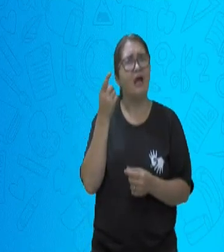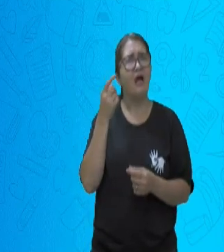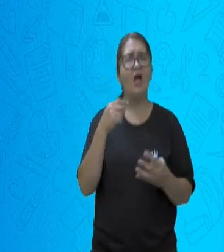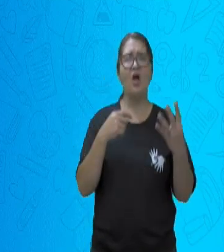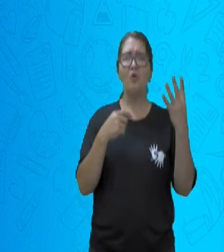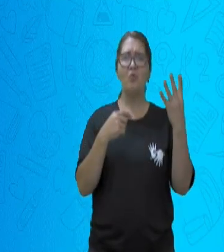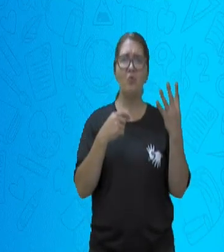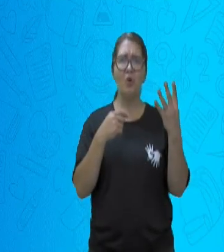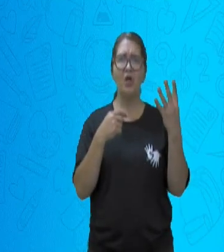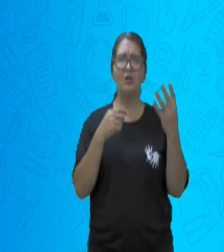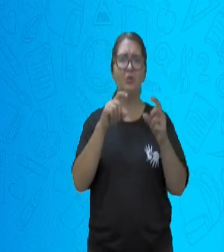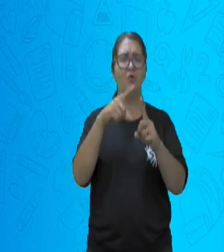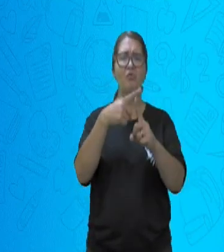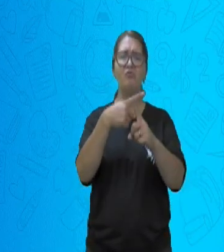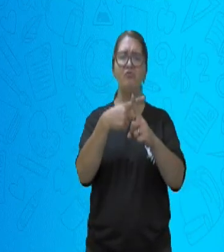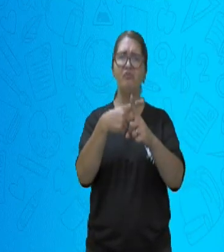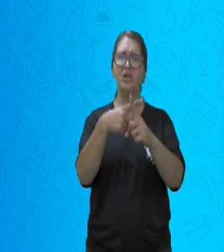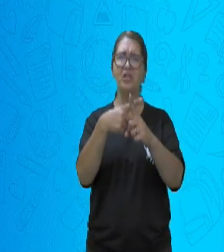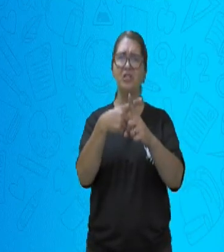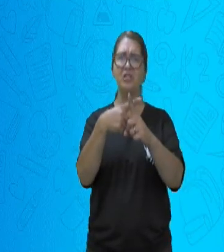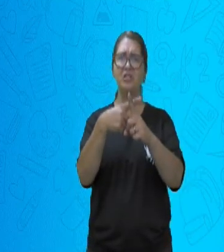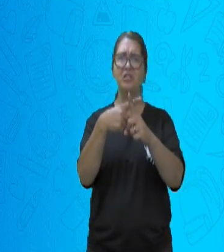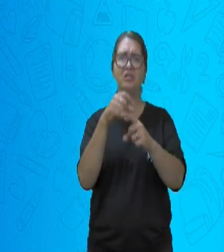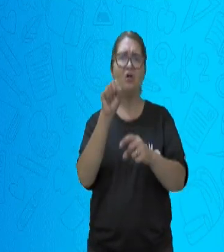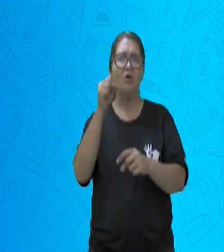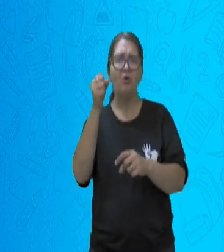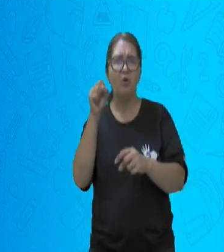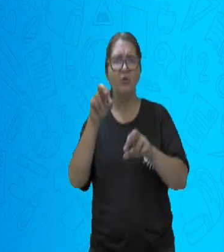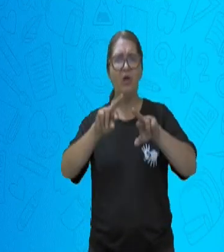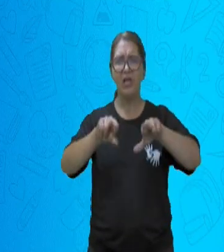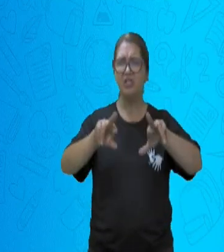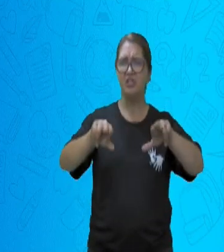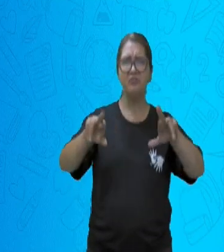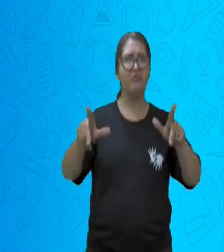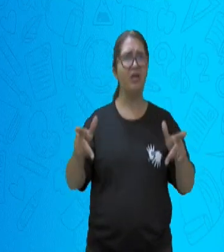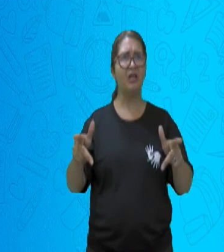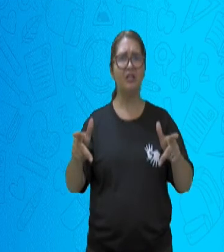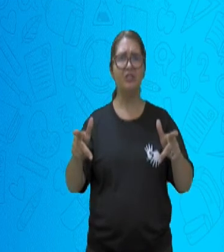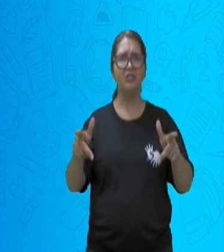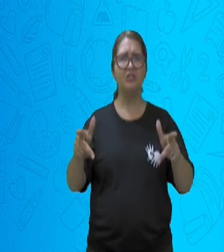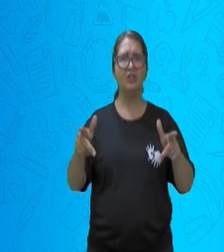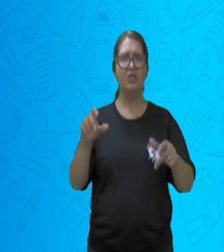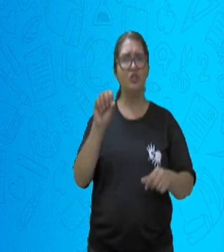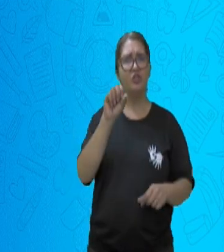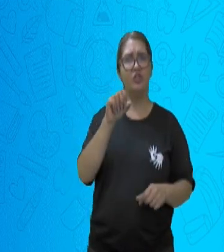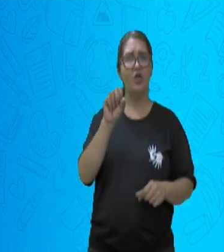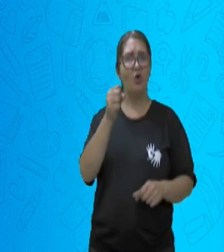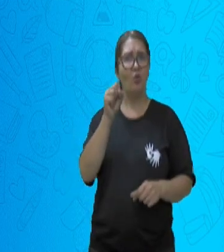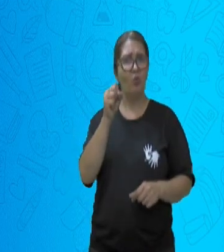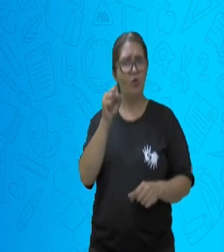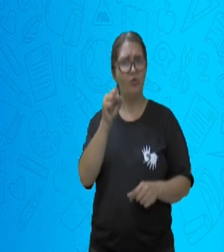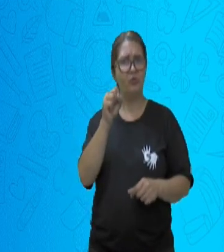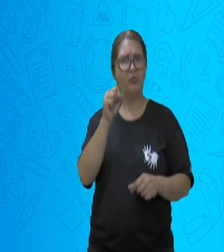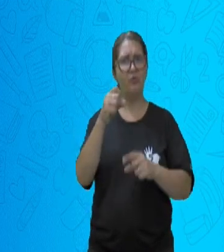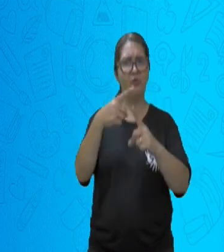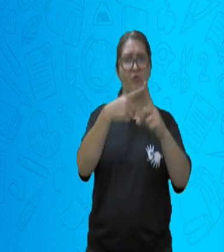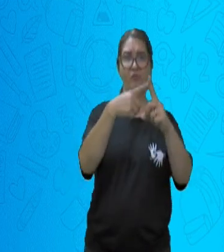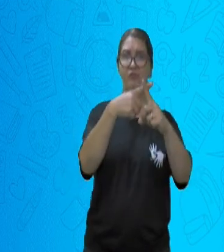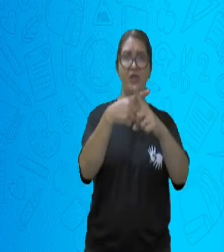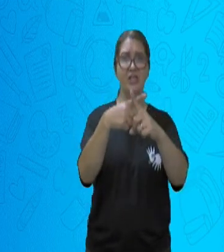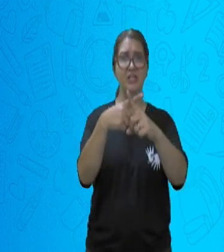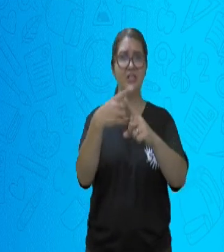é diferente de 8 vezes 4? Se a gente inverter os números, isso vai